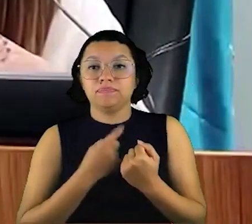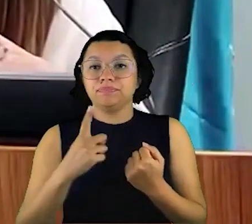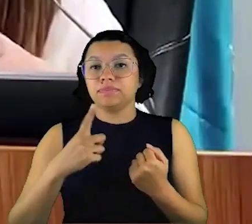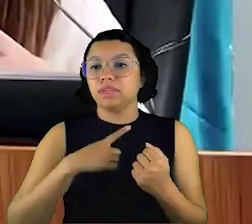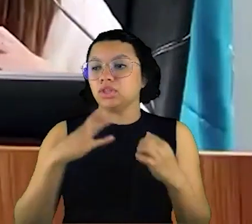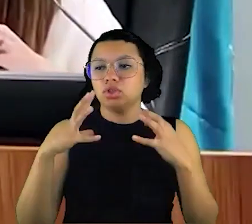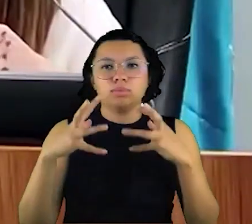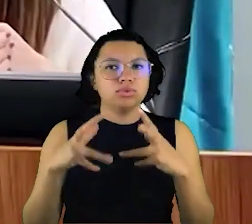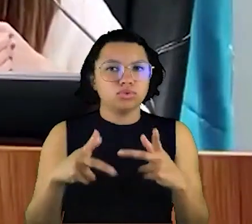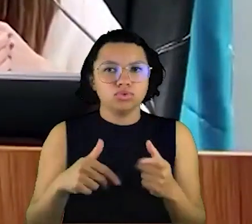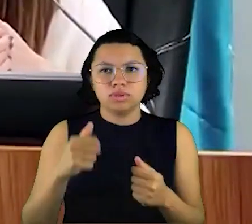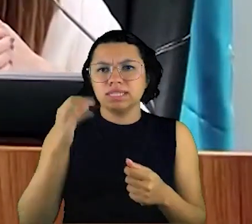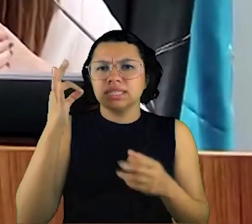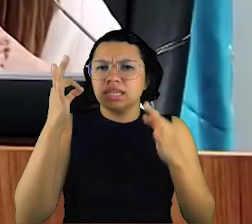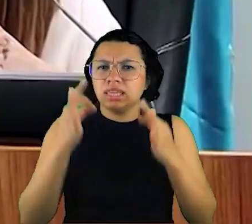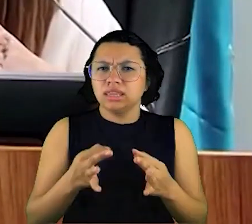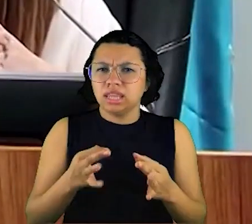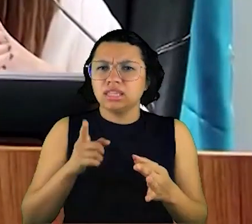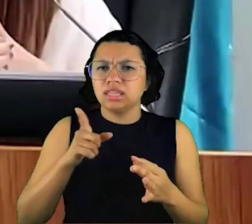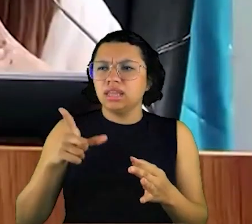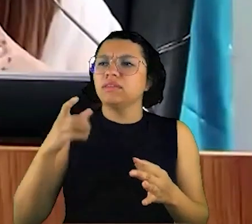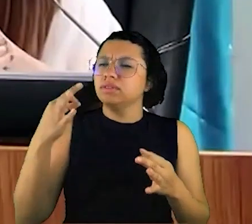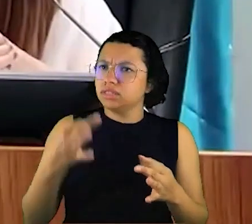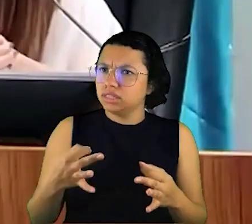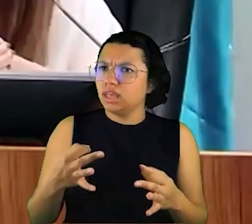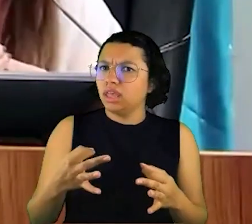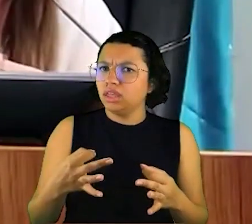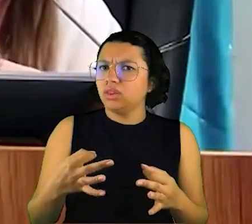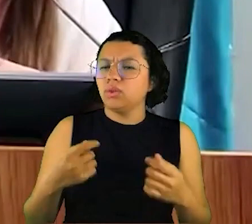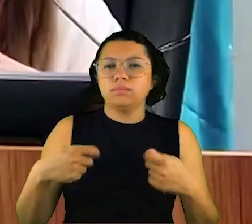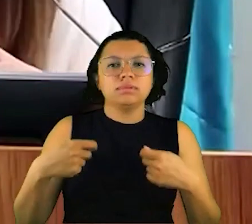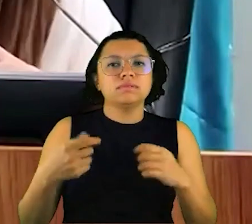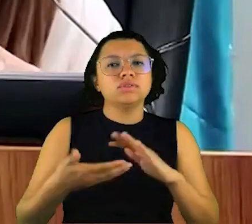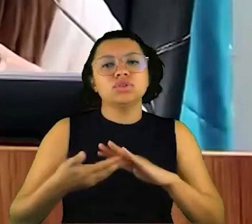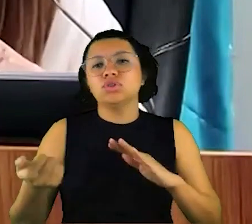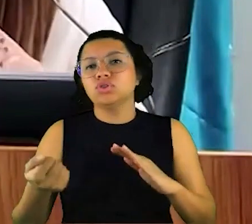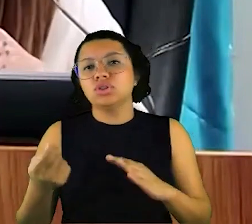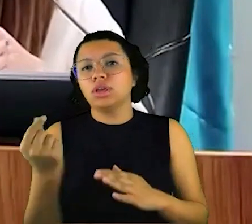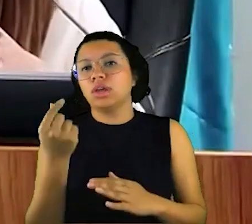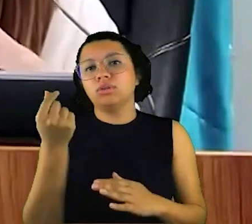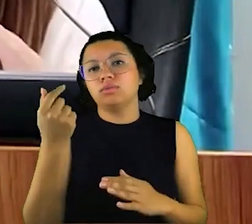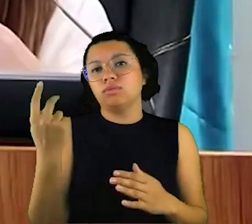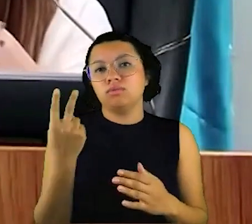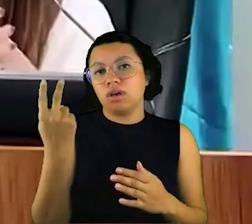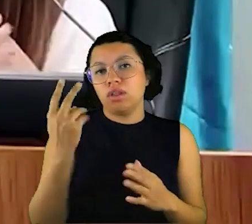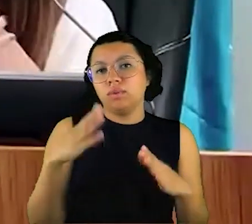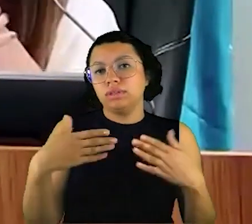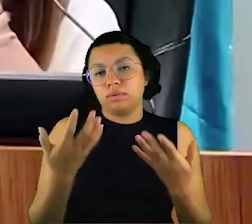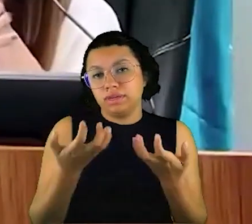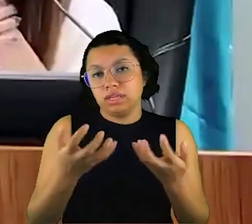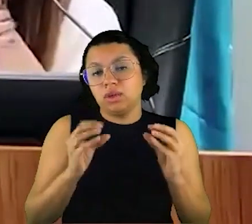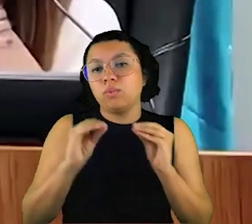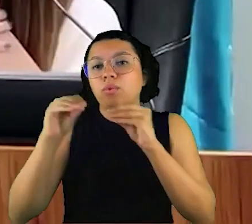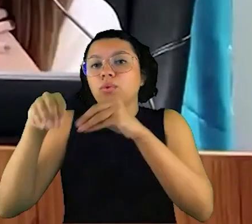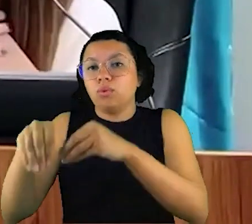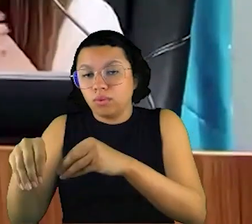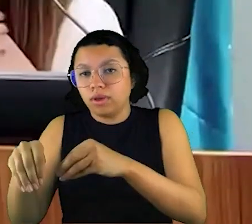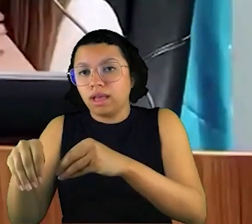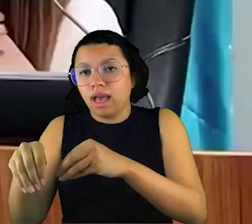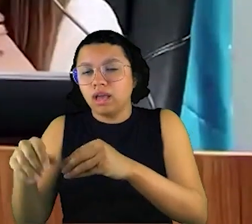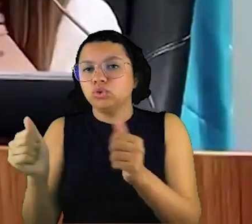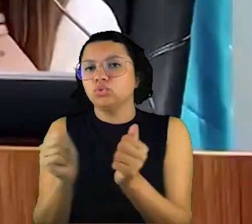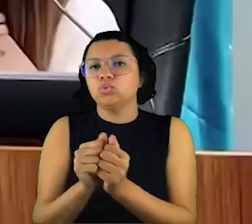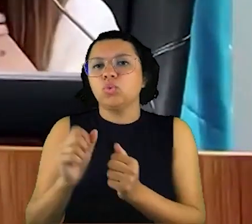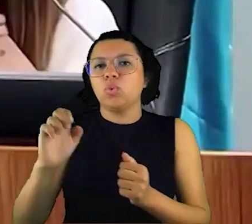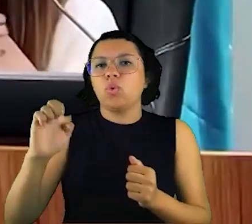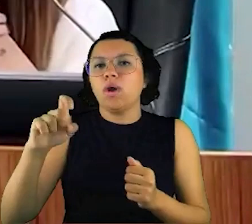tinha a absoluta convicção de que ele tinha razão, tinha que ser expurgado um valor, então ele queria incluir na transação, mas com o expurgo, eu falei